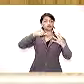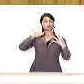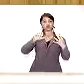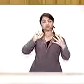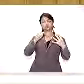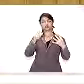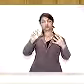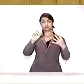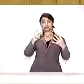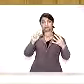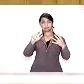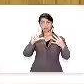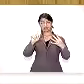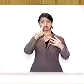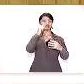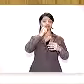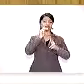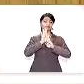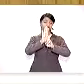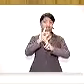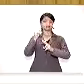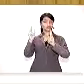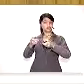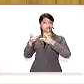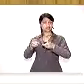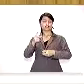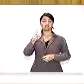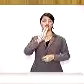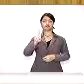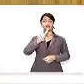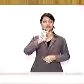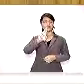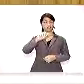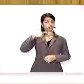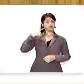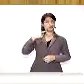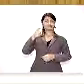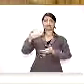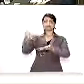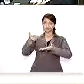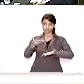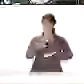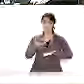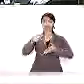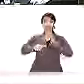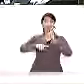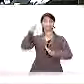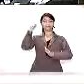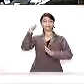Fontes procuradora da Fazenda D veraf bava Moreira muito bem-vinda n na